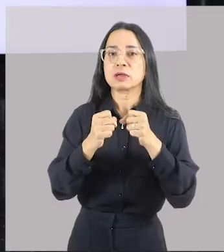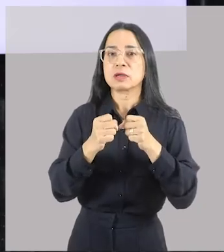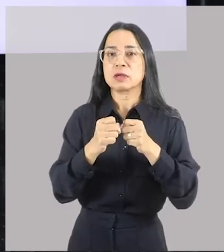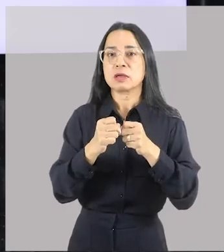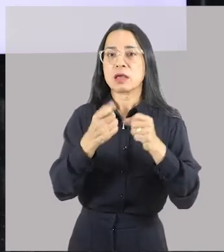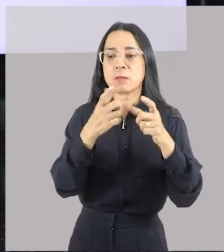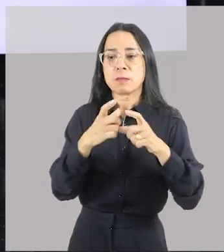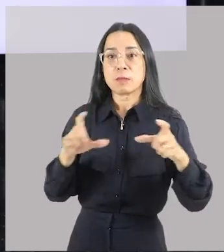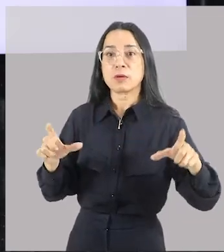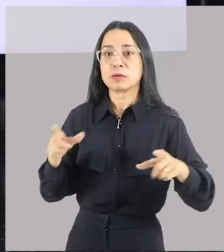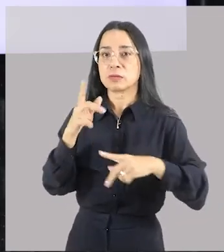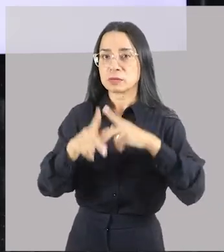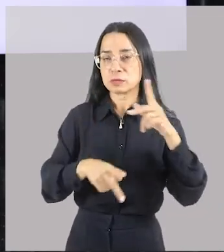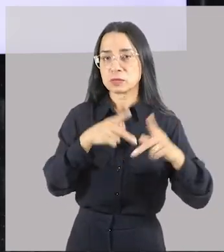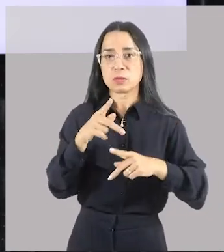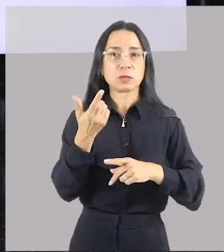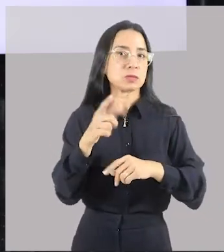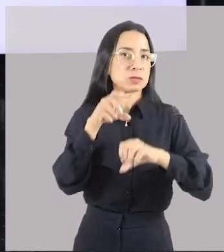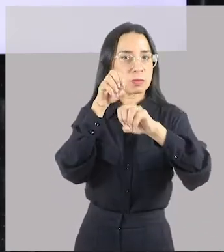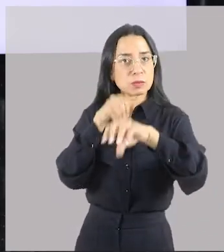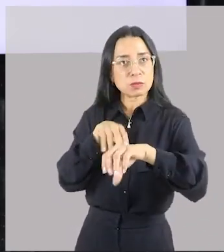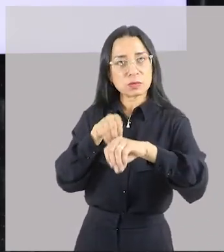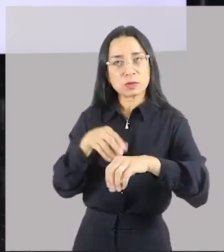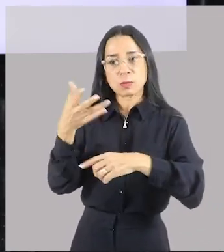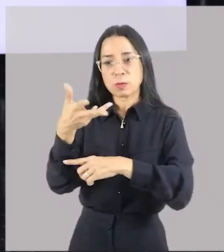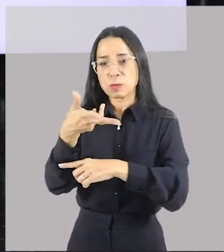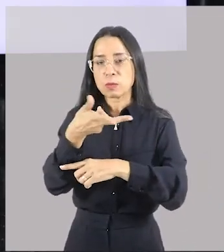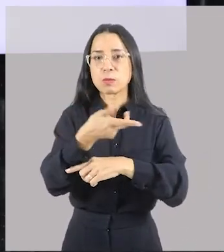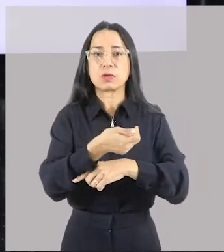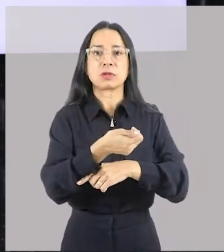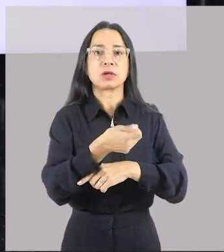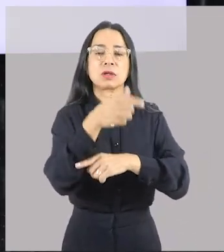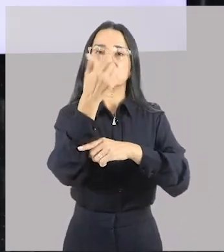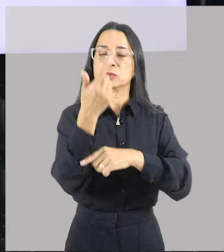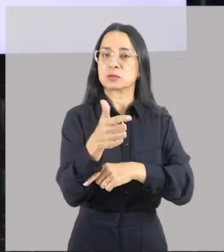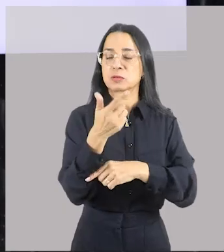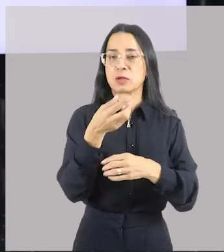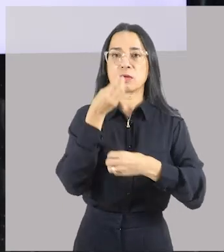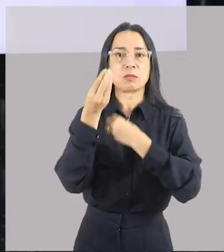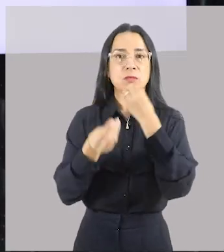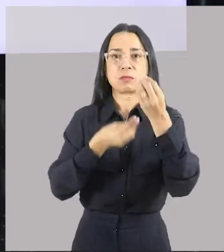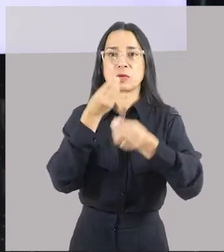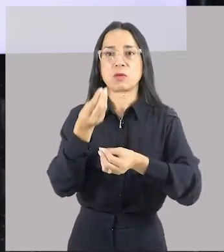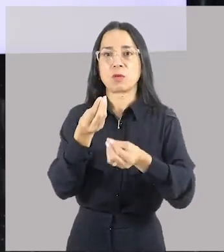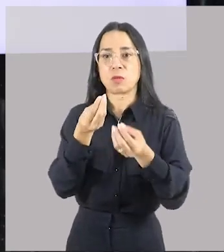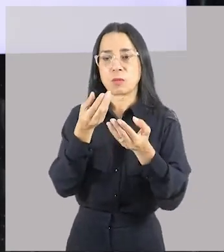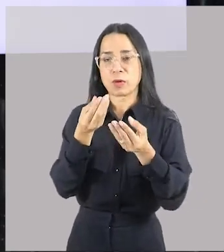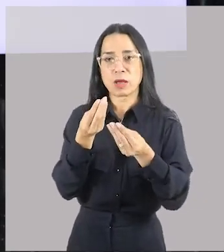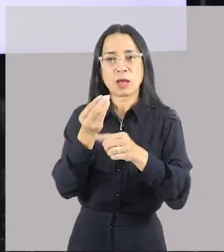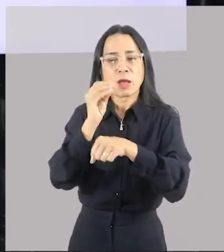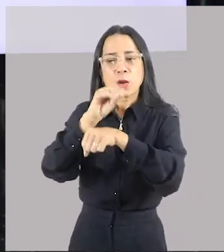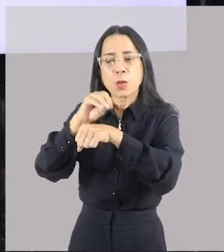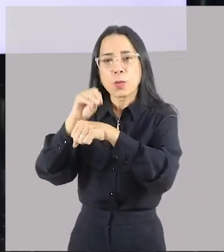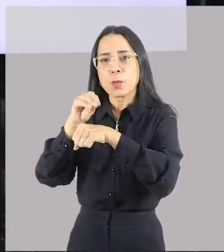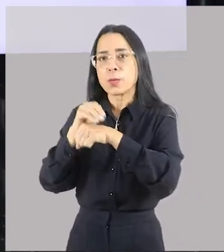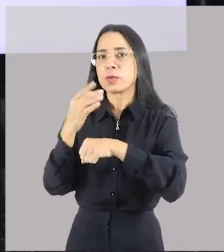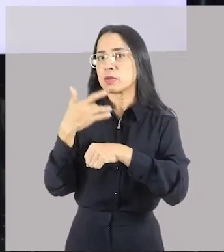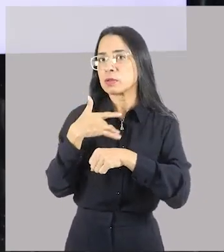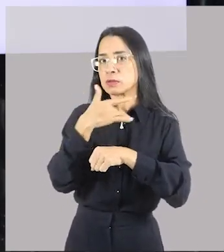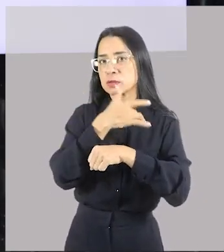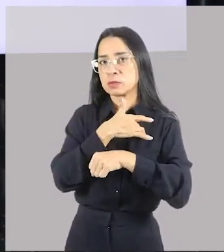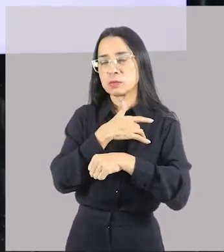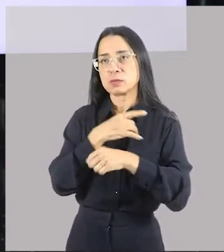da população não vai ter uma educação de qualidade, não vai ter condições de cuidar da sua saúde também por não